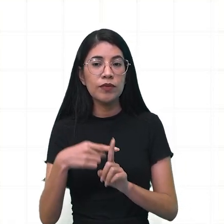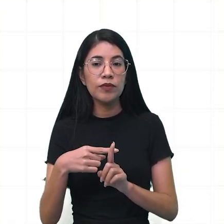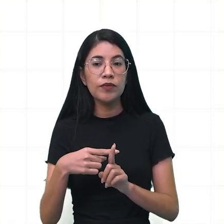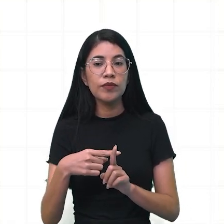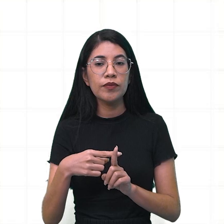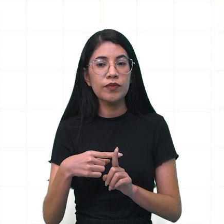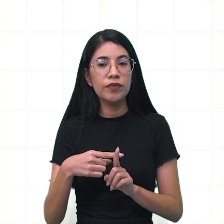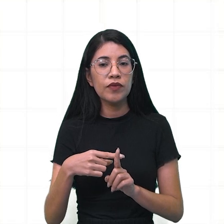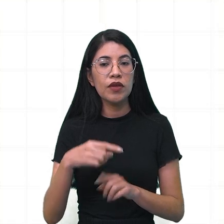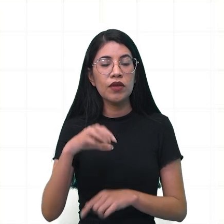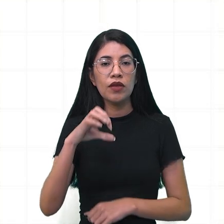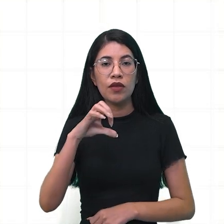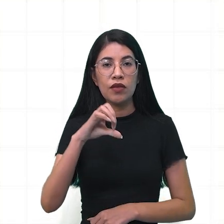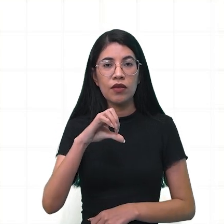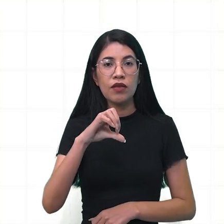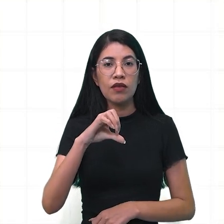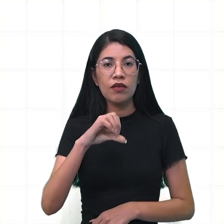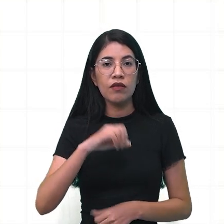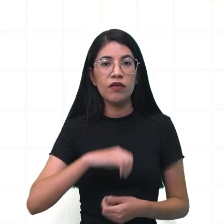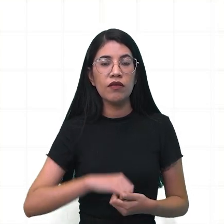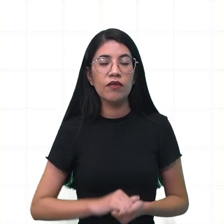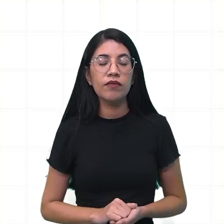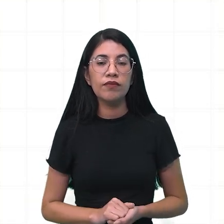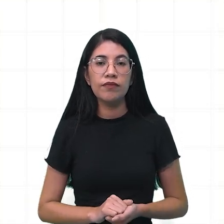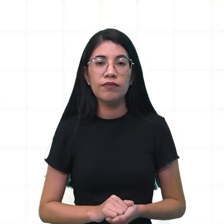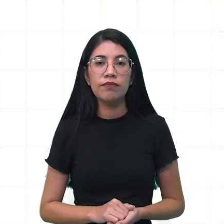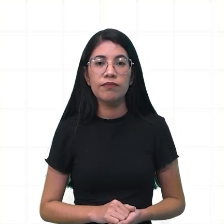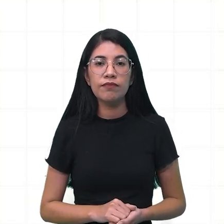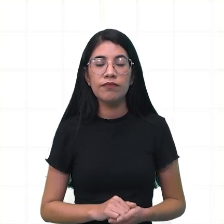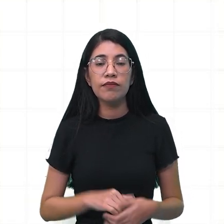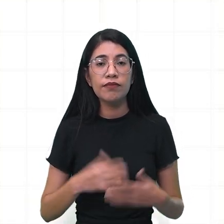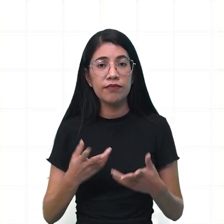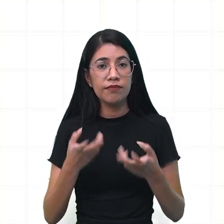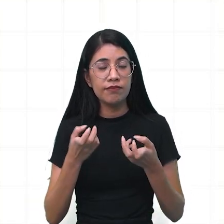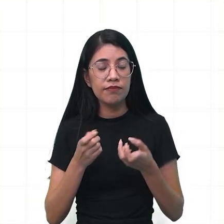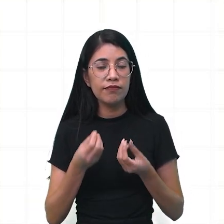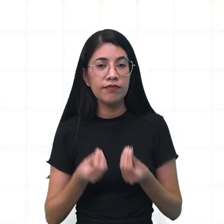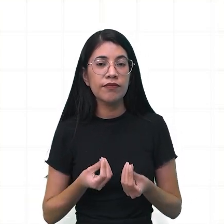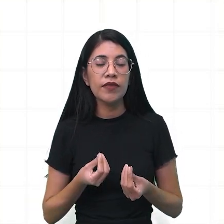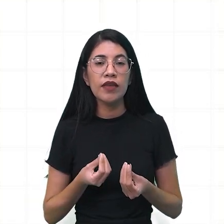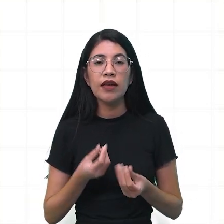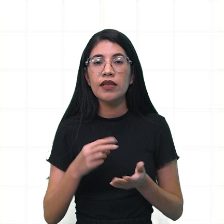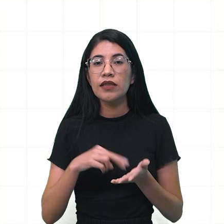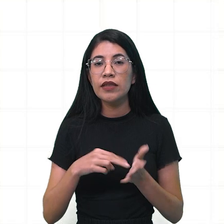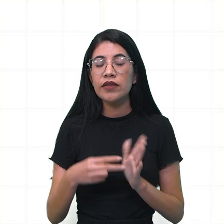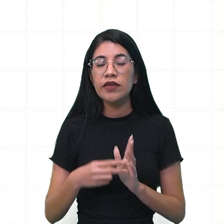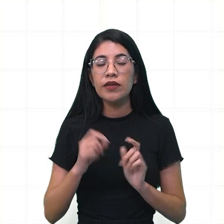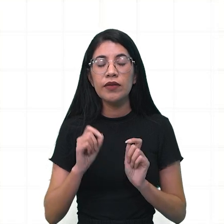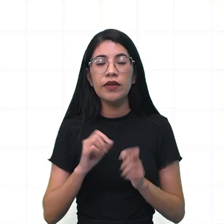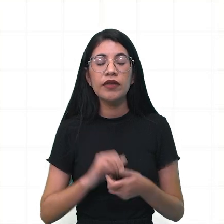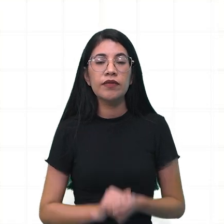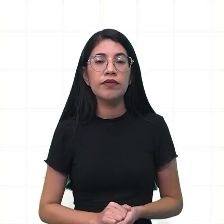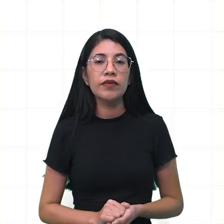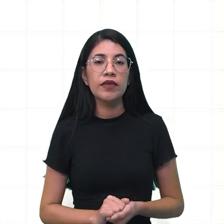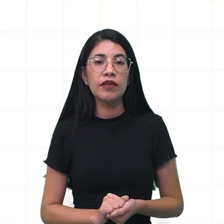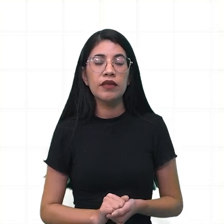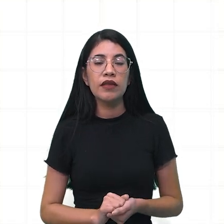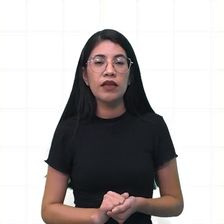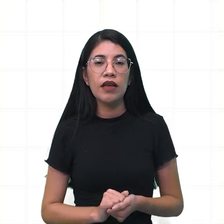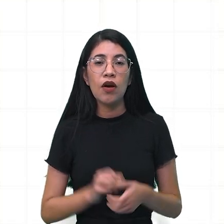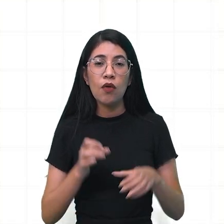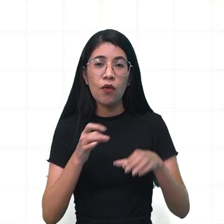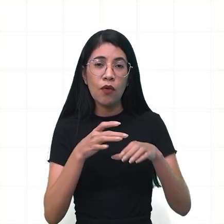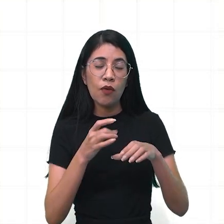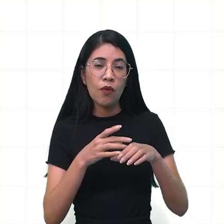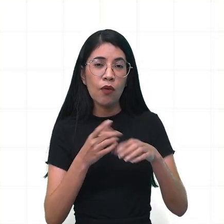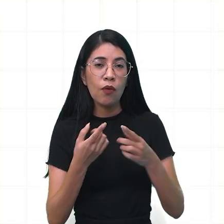de nove gols viram só ou seja ele sofreu menos gols do